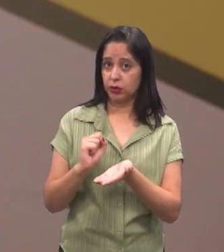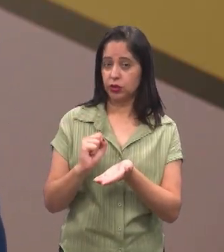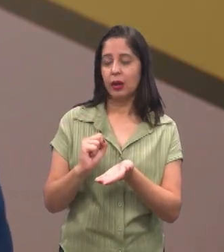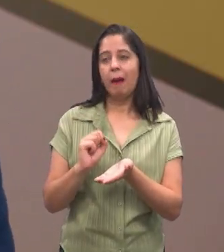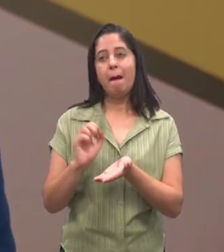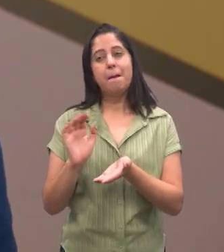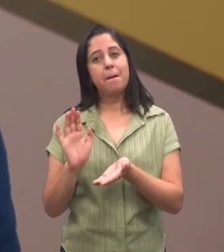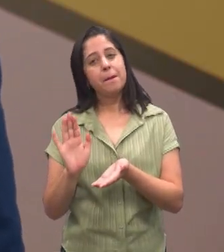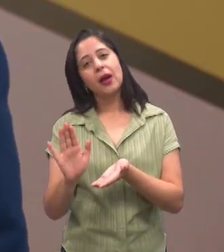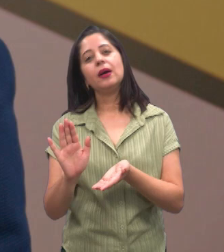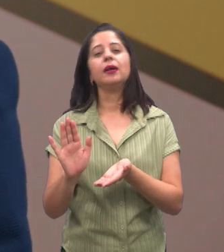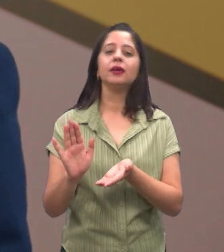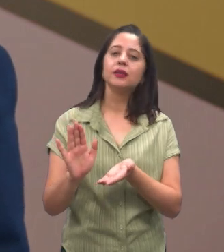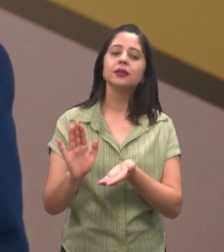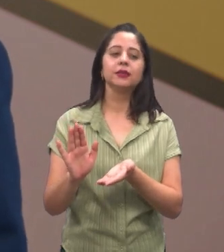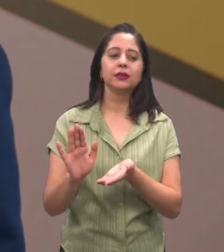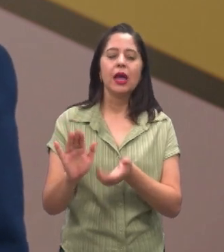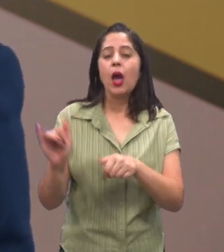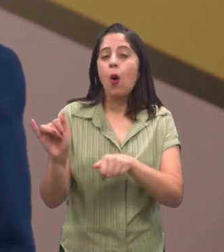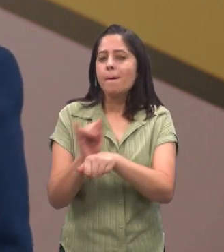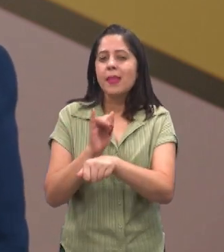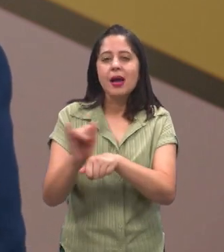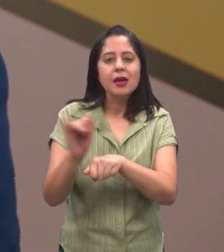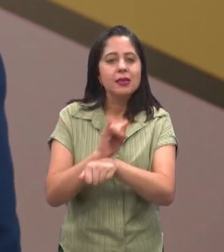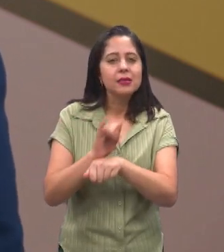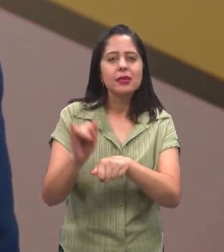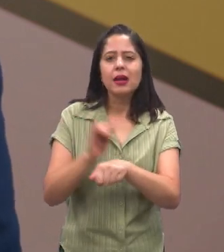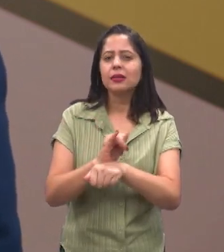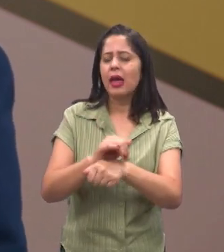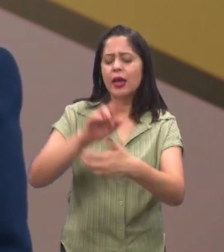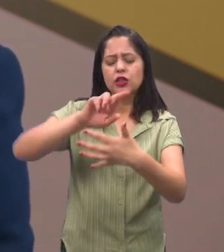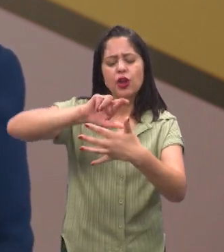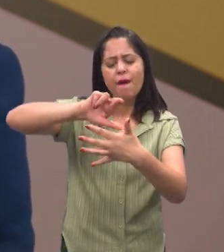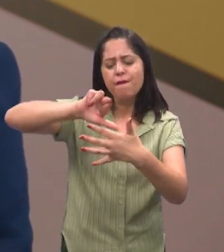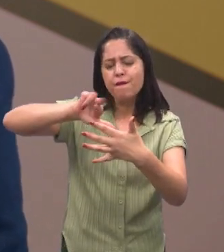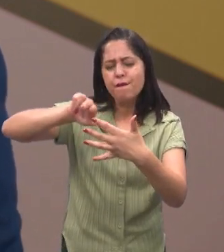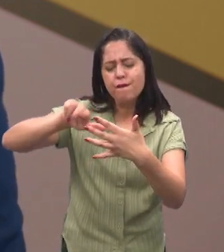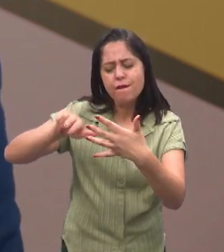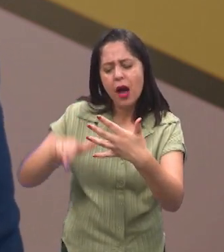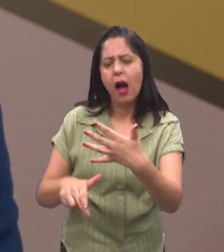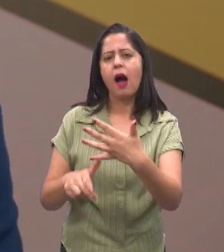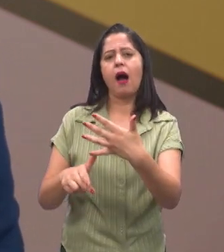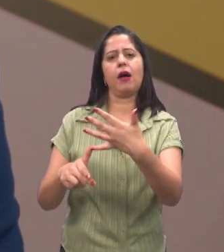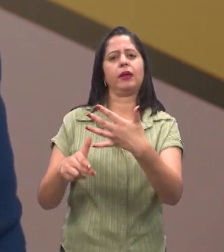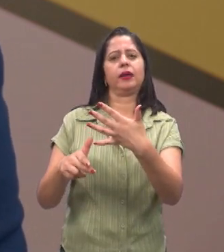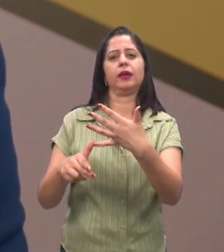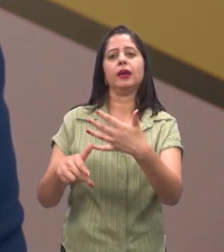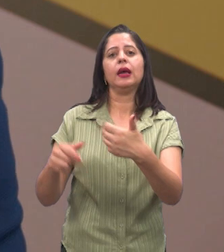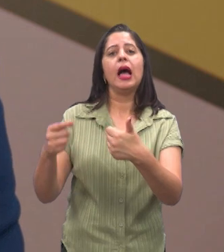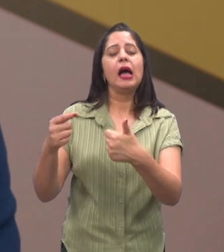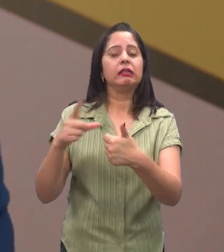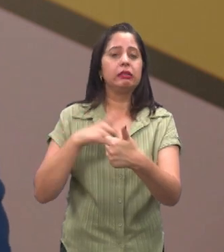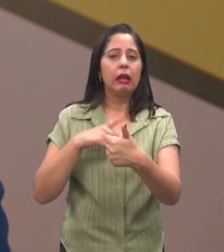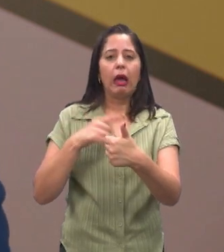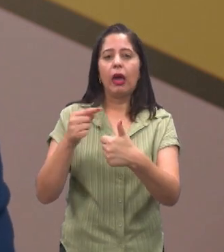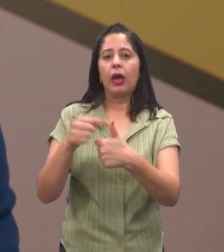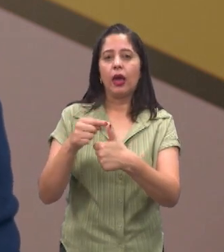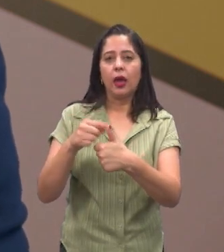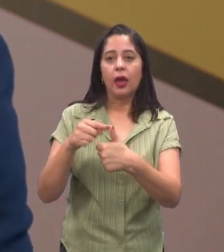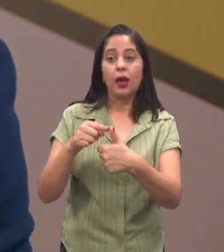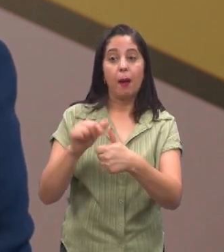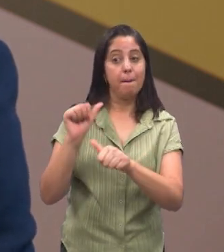caixa de ferramentas, onde você vai poder usar as várias ferramentas disponíveis para aquele problema. Então você tem